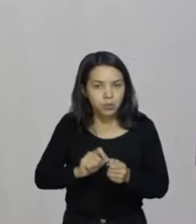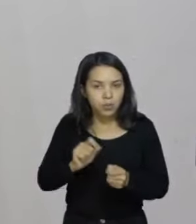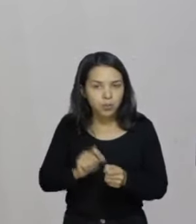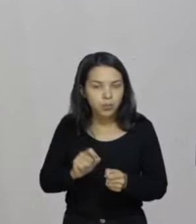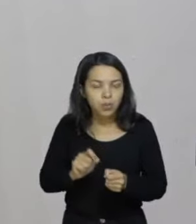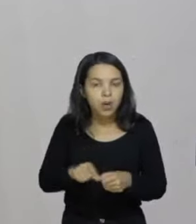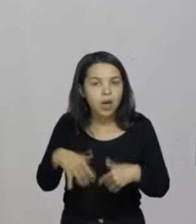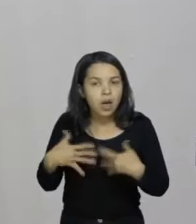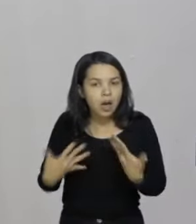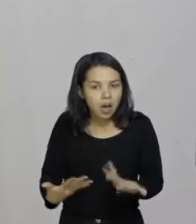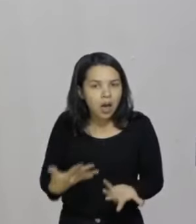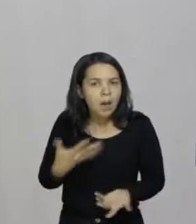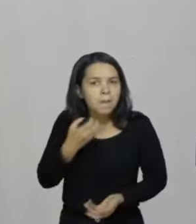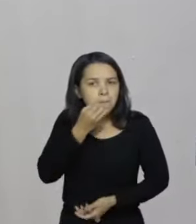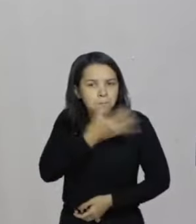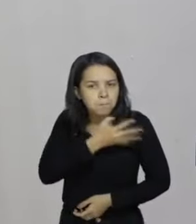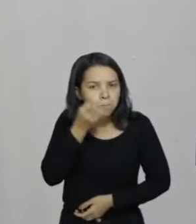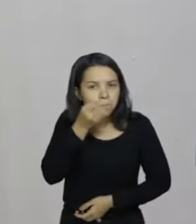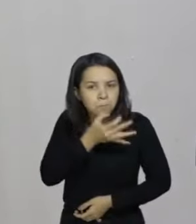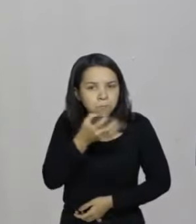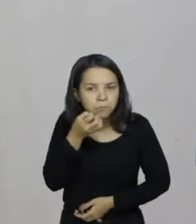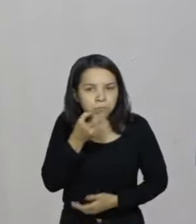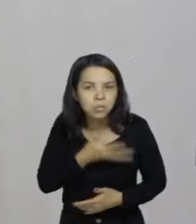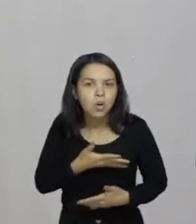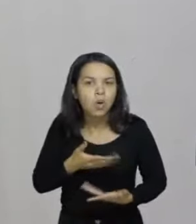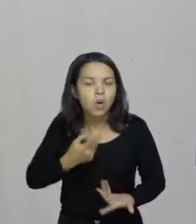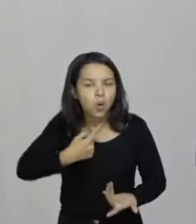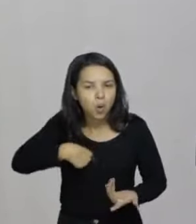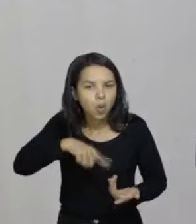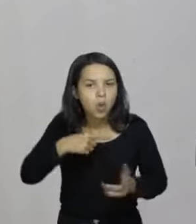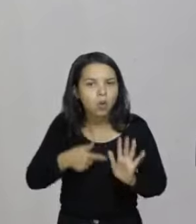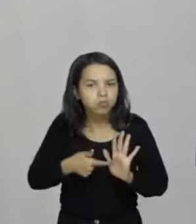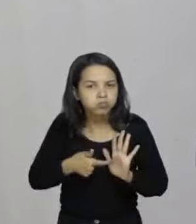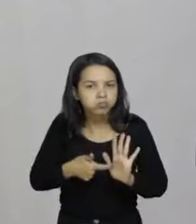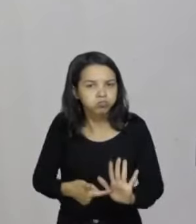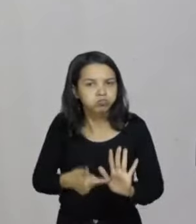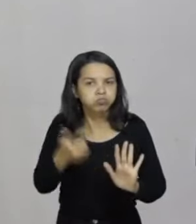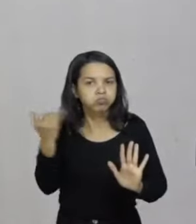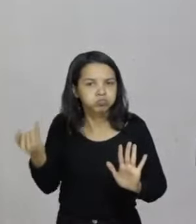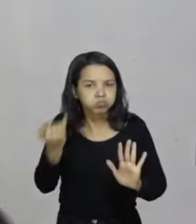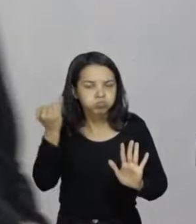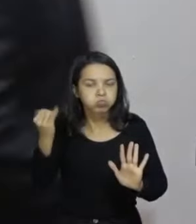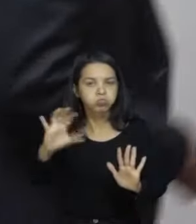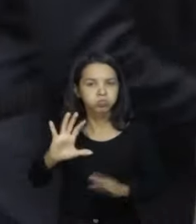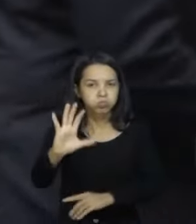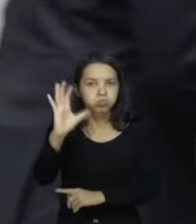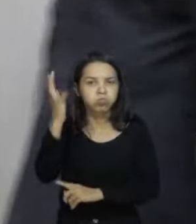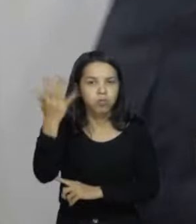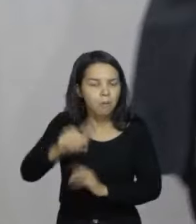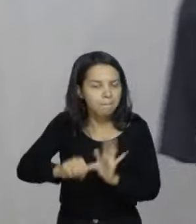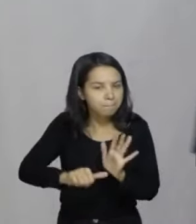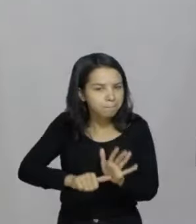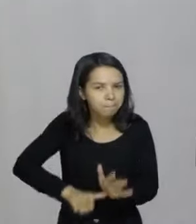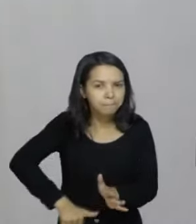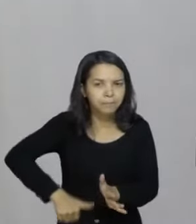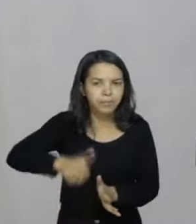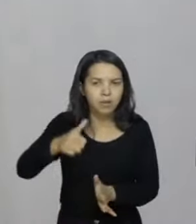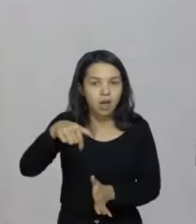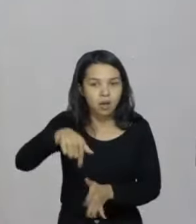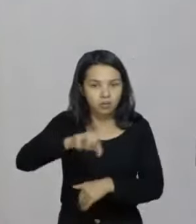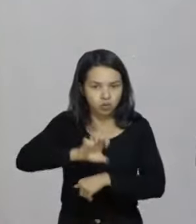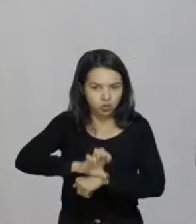é muito bom se frisar isso que está acontecendo pela primeira vez Deputado Mário Mota em